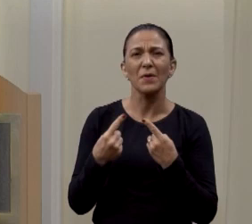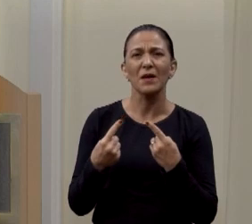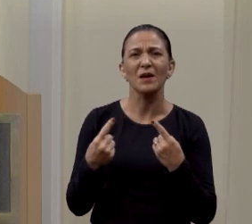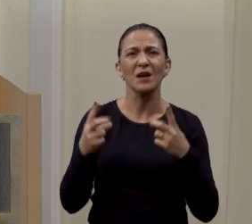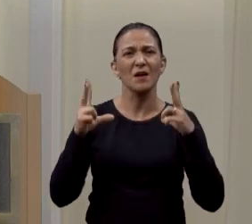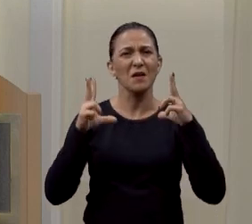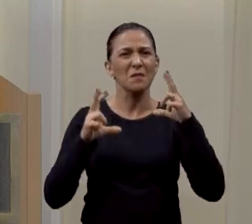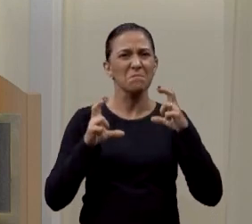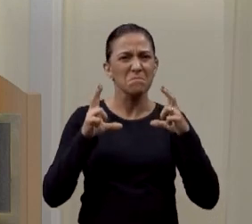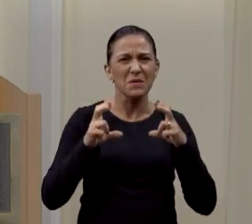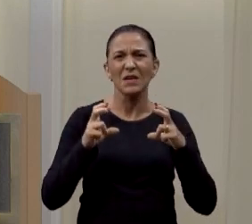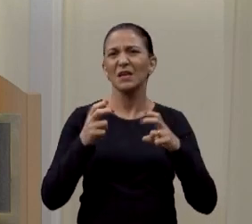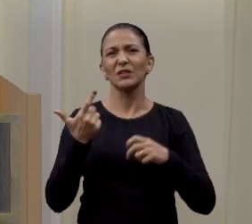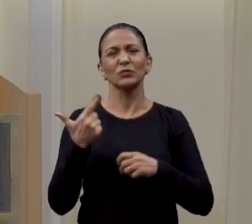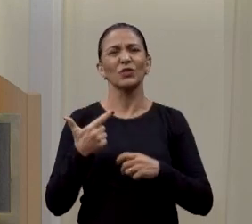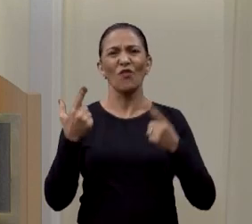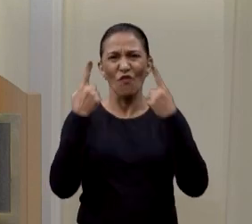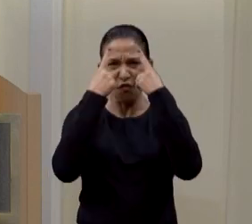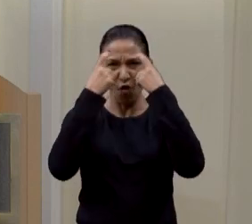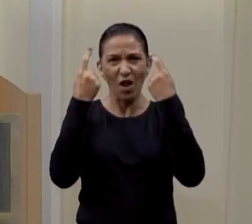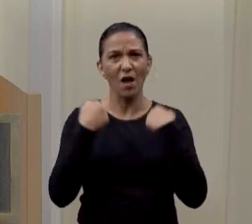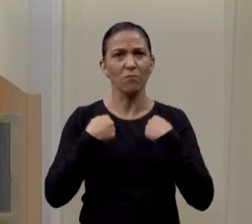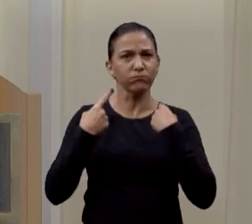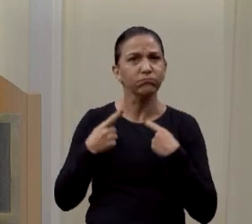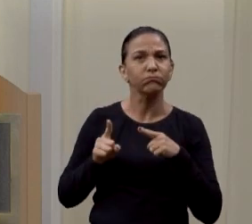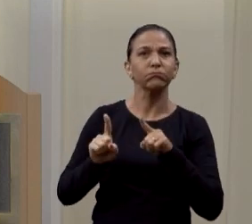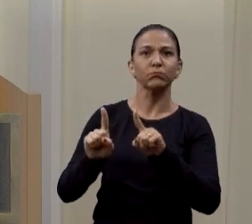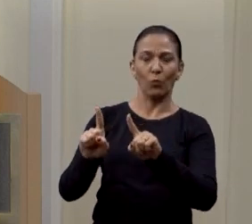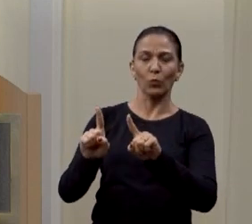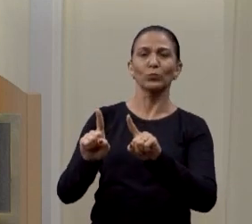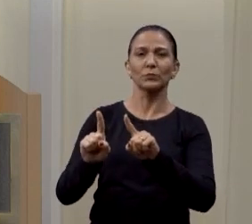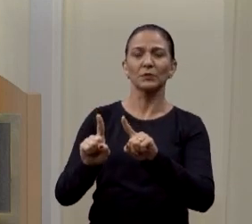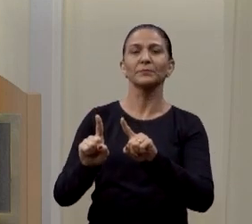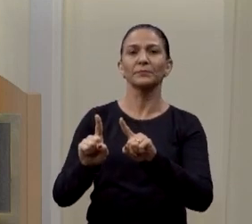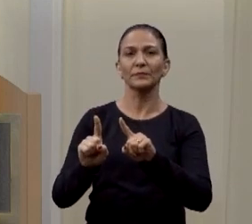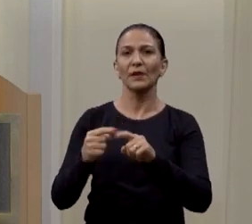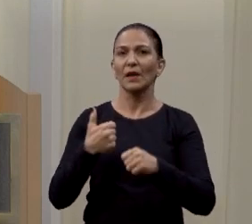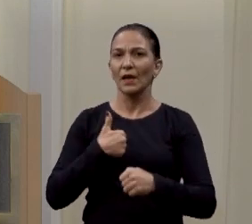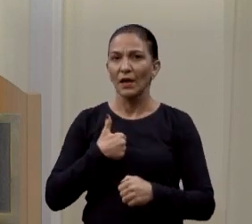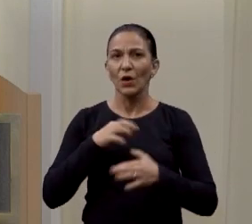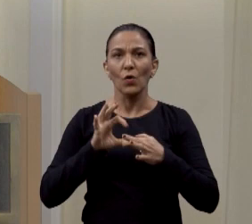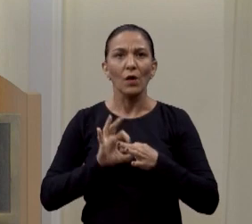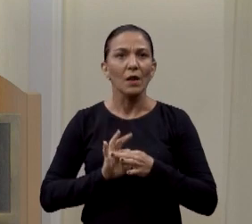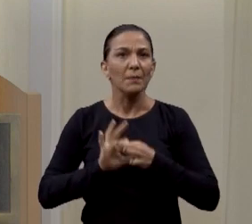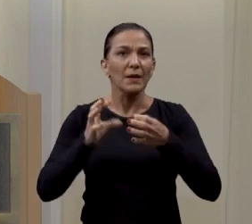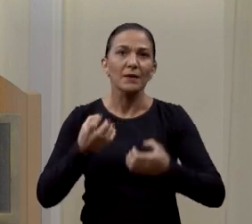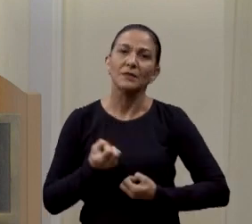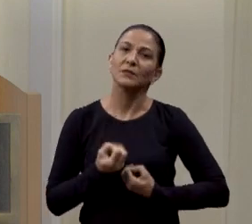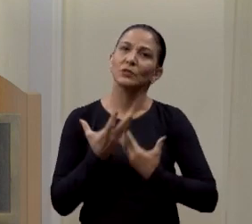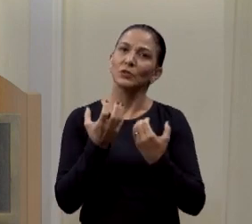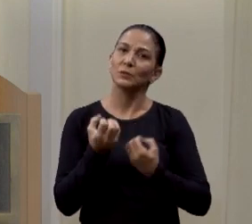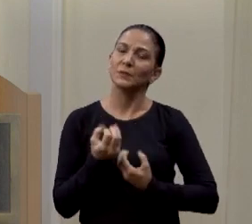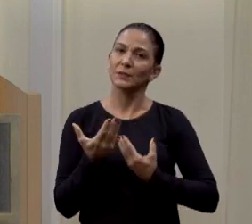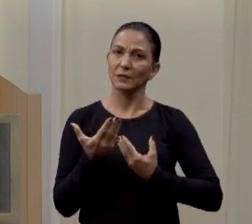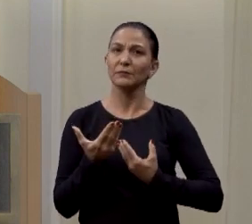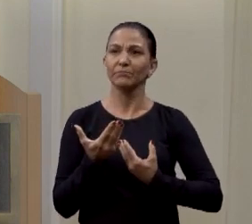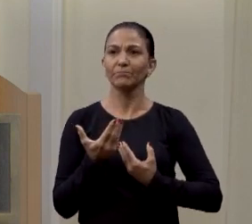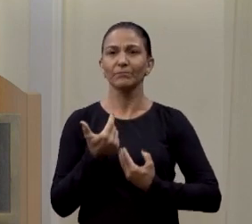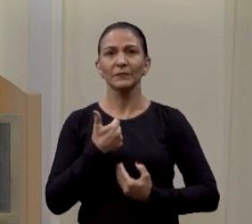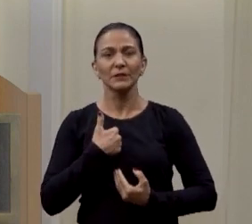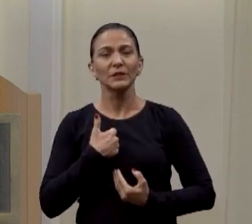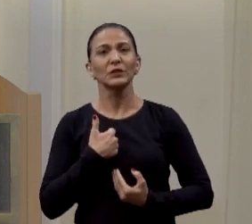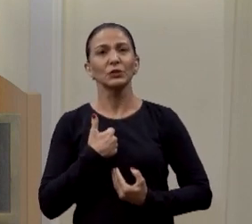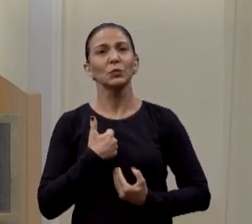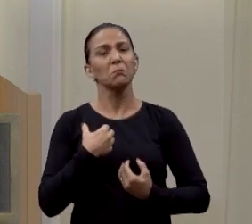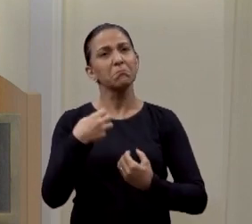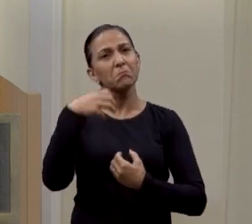truculência, pela não violência, mesmo as mais sutis. Prezo pelo livre-arbítrio. Talvez essa é uma das grandes